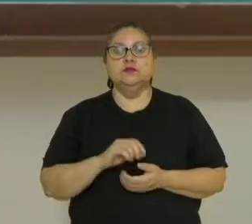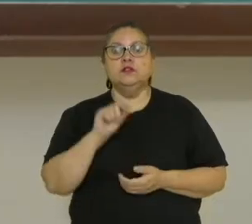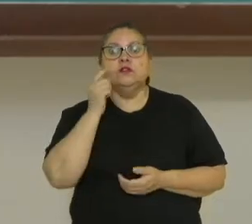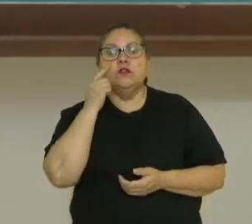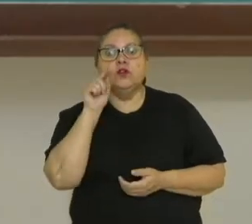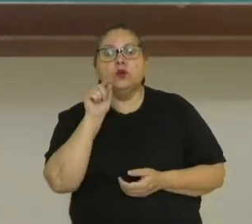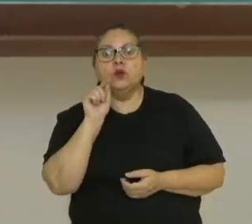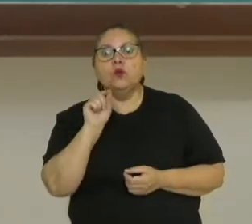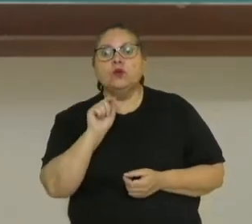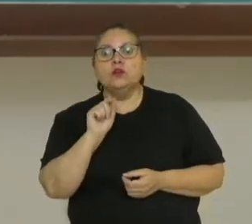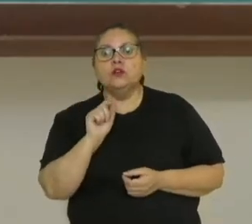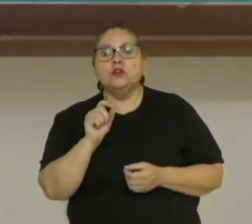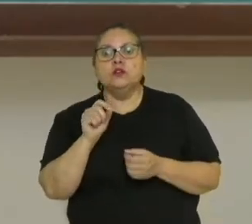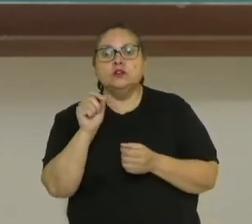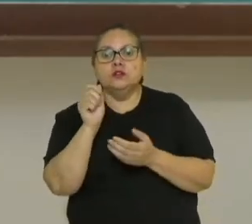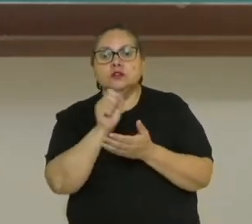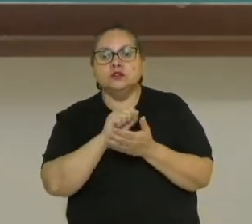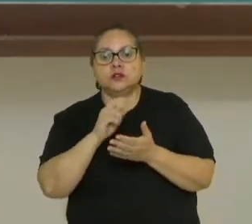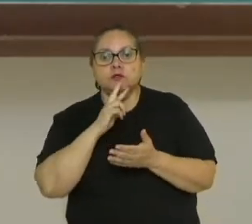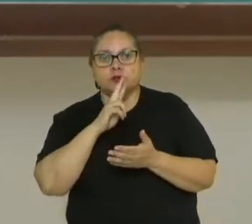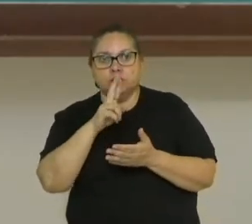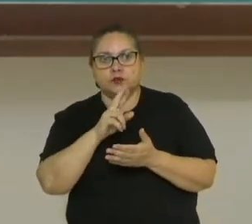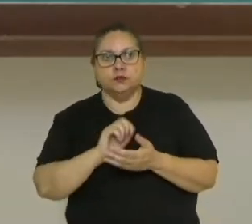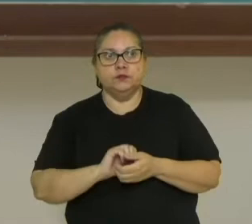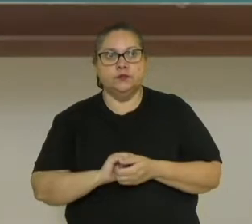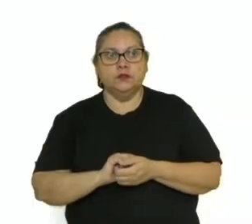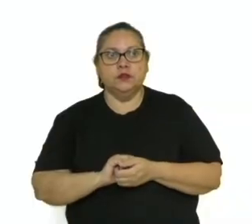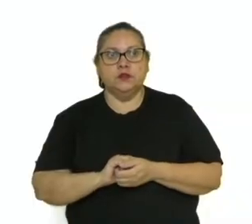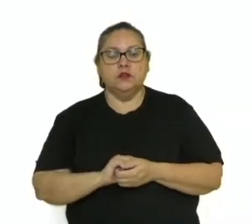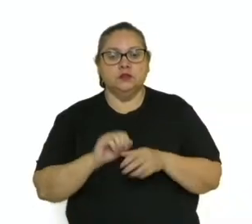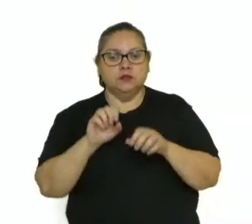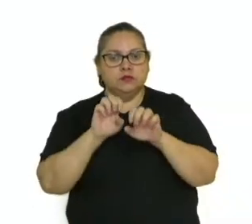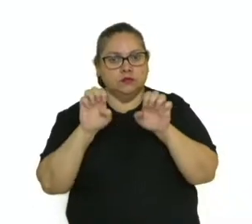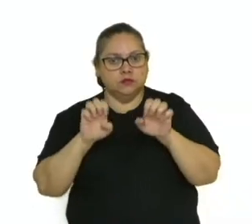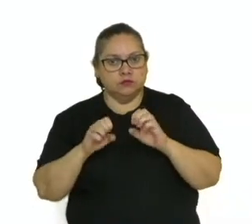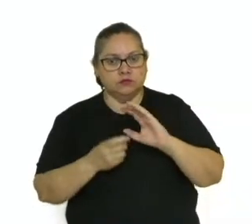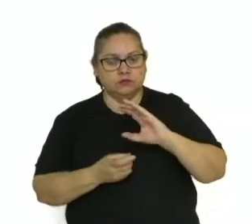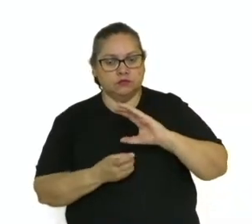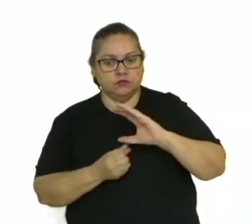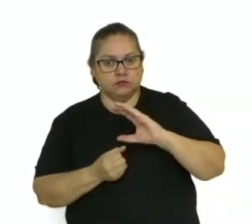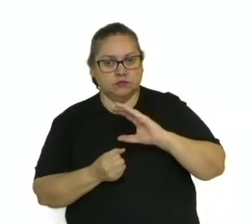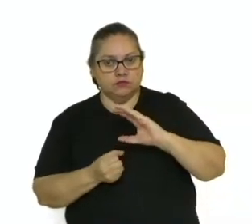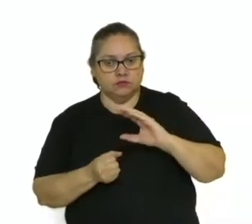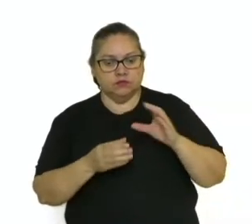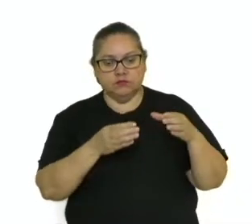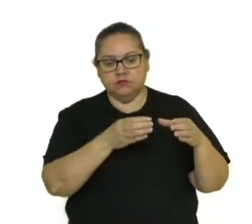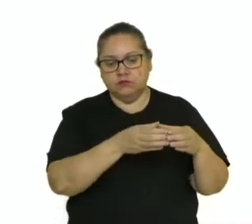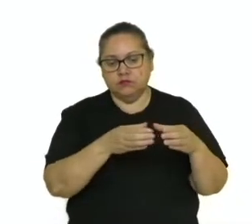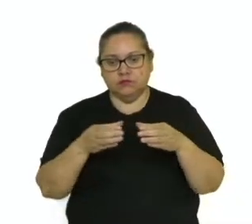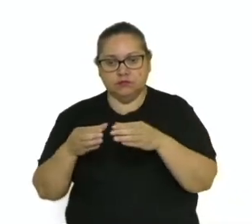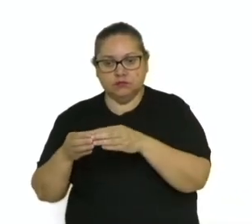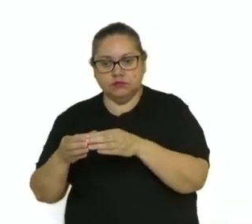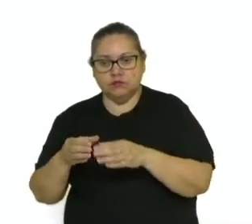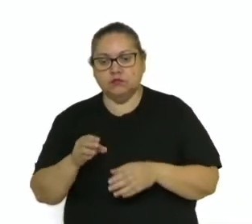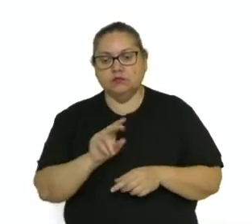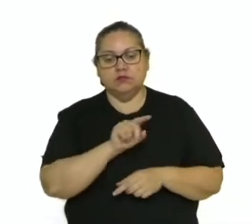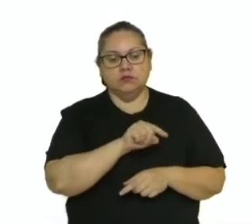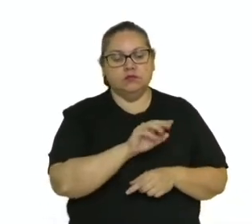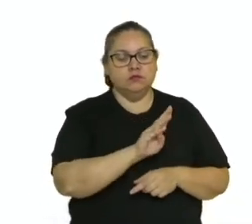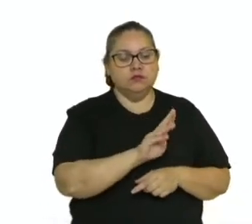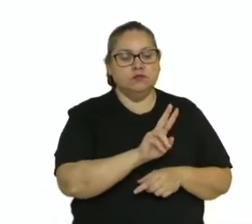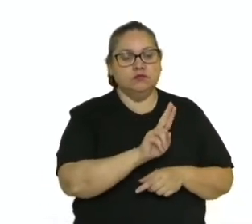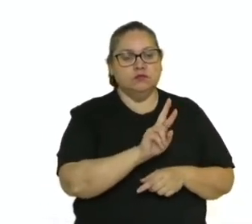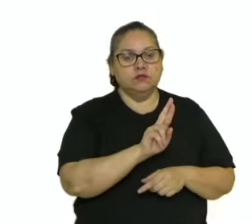Vamos ver como fica essa possível resposta então, gente? No sistema capitalista, as classes são divididas em burguesia e